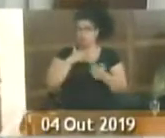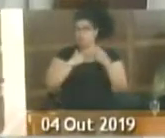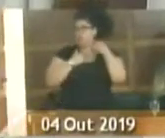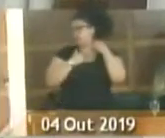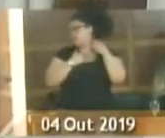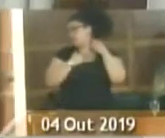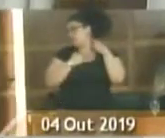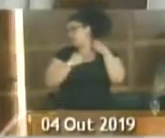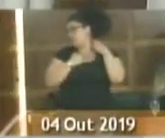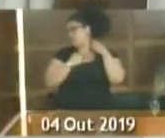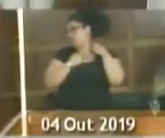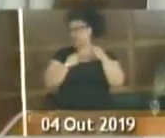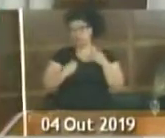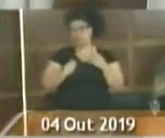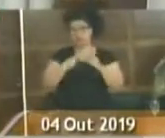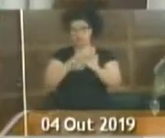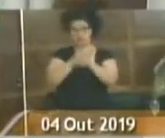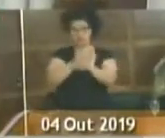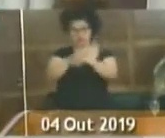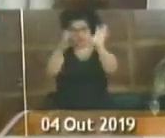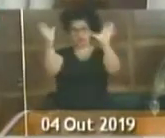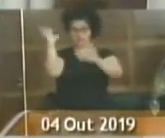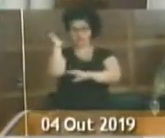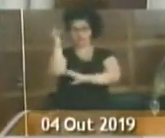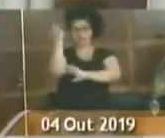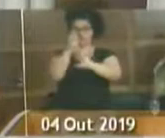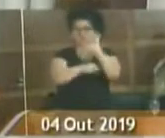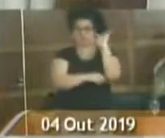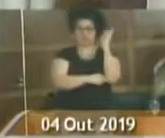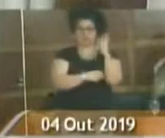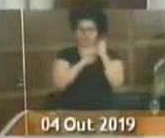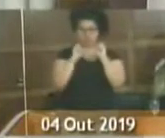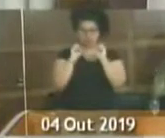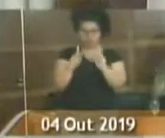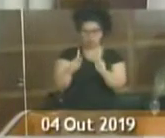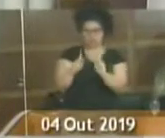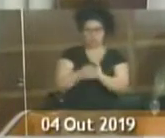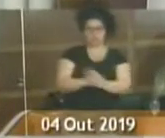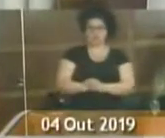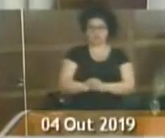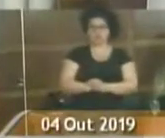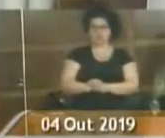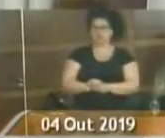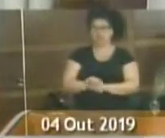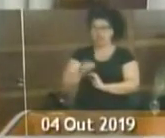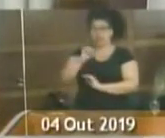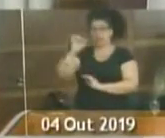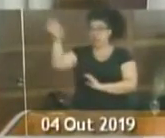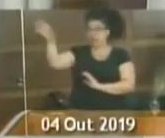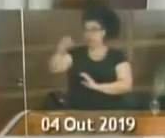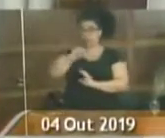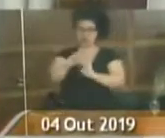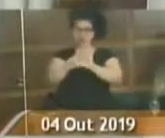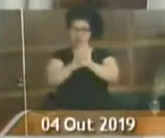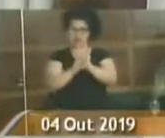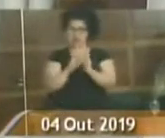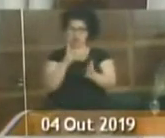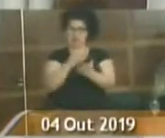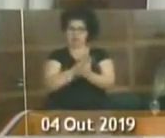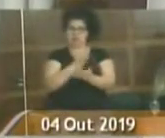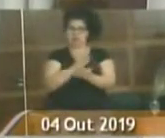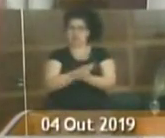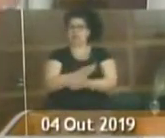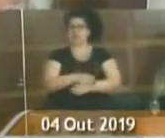Esses animais, eles devem viver soltos na natureza, tá bom? E retirá-los de lá é crime, tá? Vamos